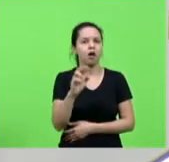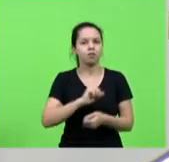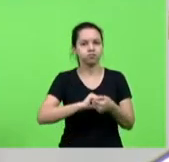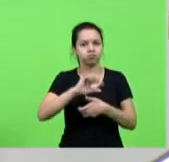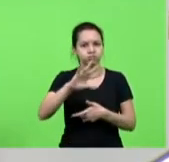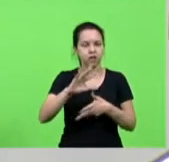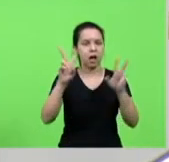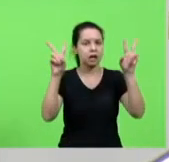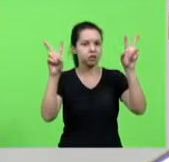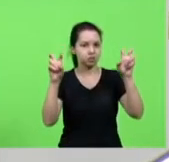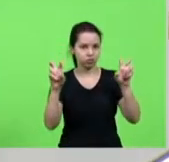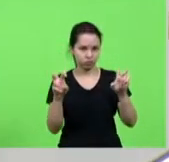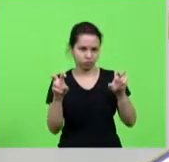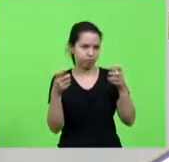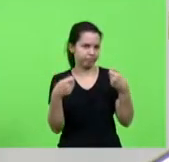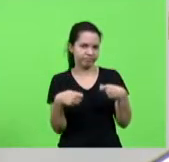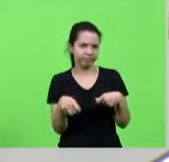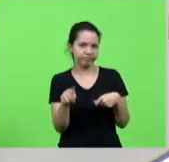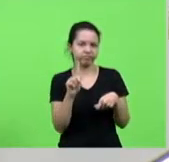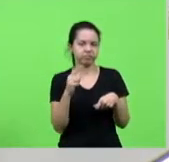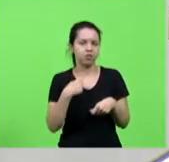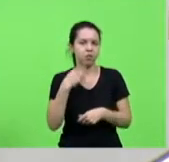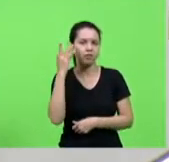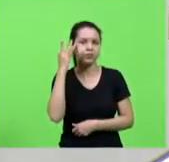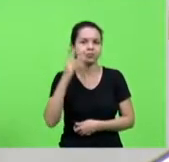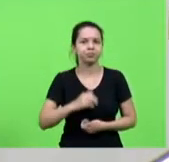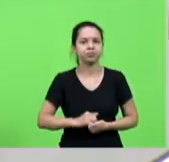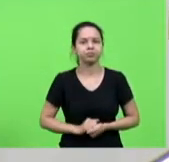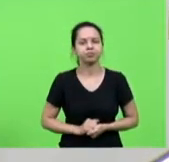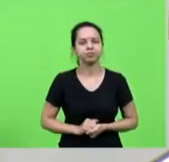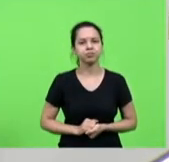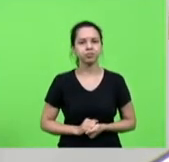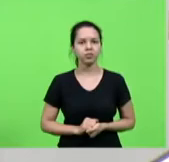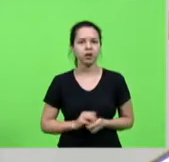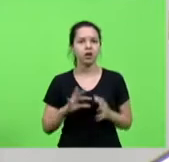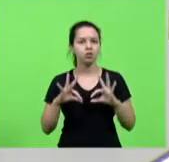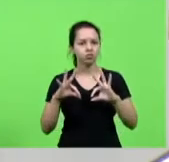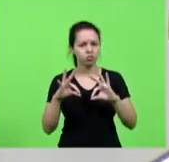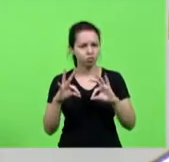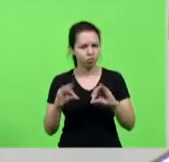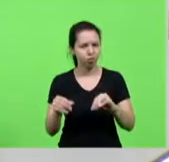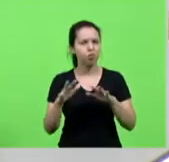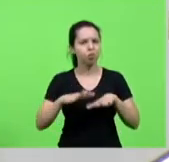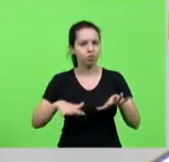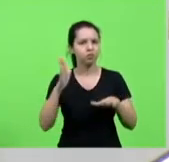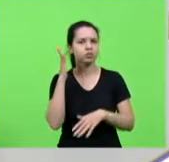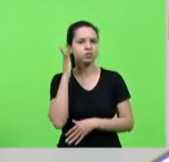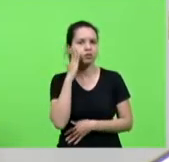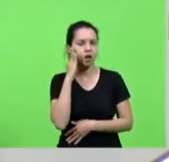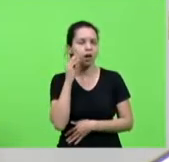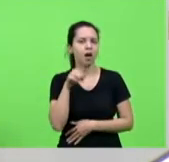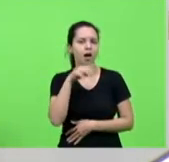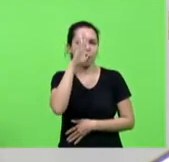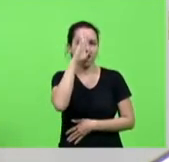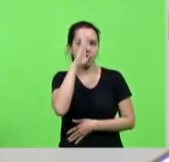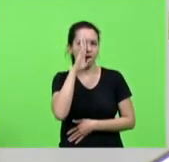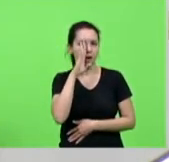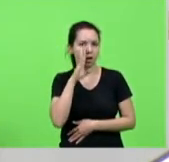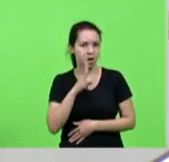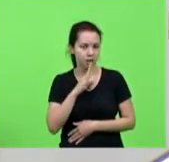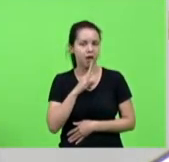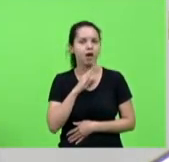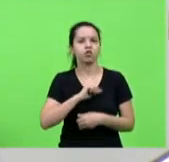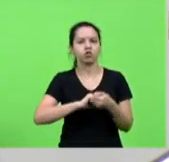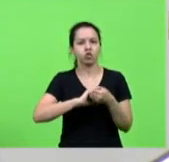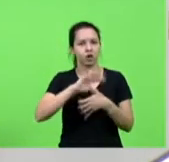muito desnecessários na minha concepção. Mas, enfim, todo mundo sabe que é completamente grátis o serviço de transmitir lives em